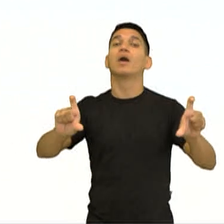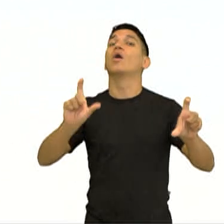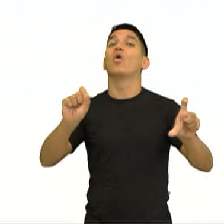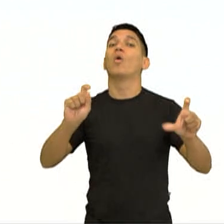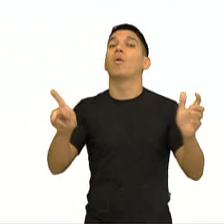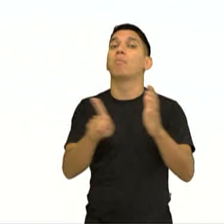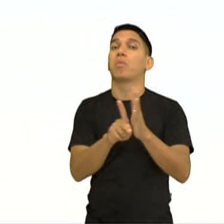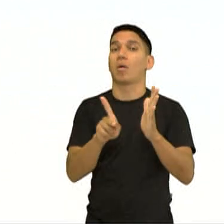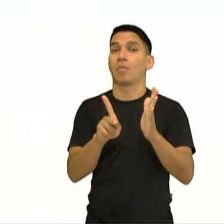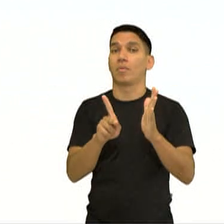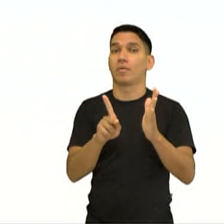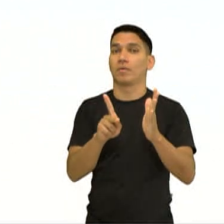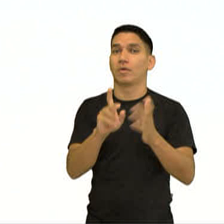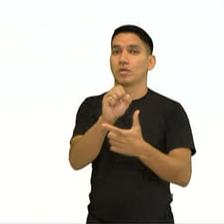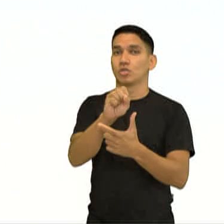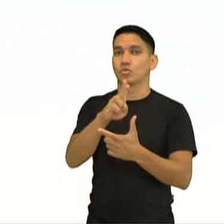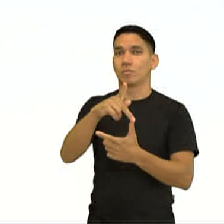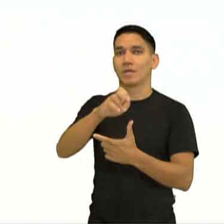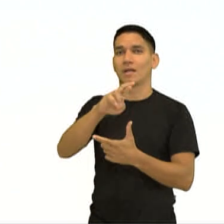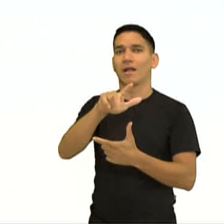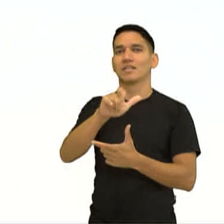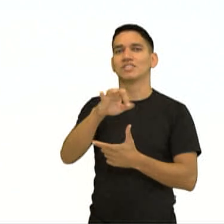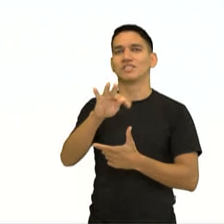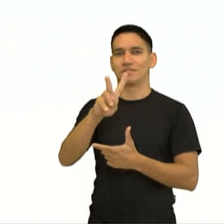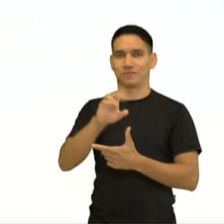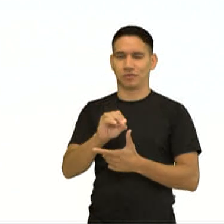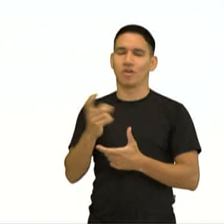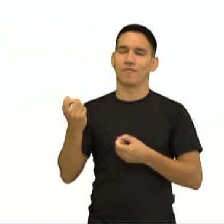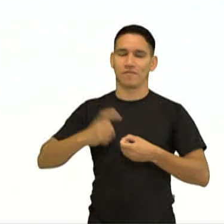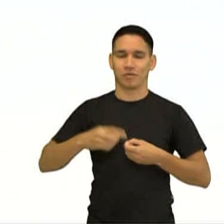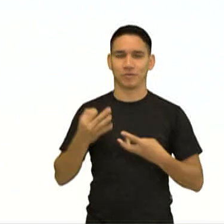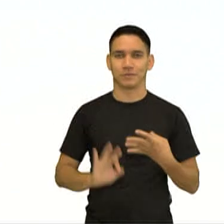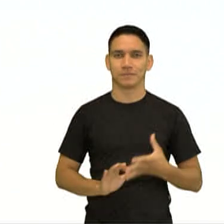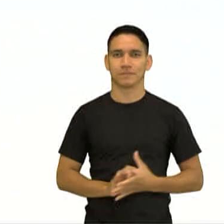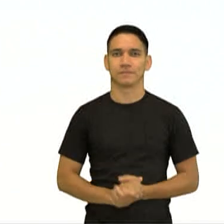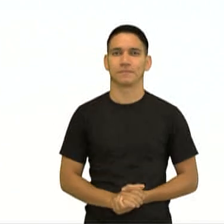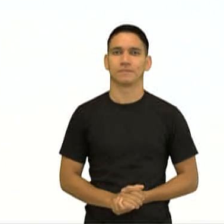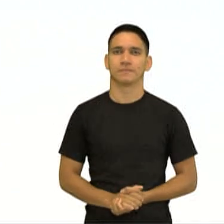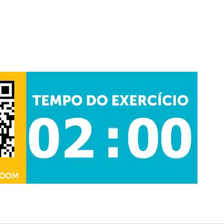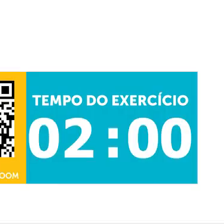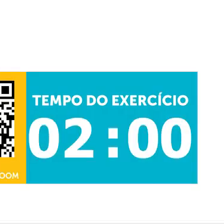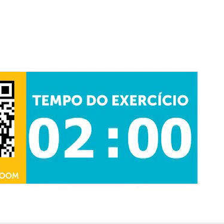grau do superlativo, tá bom? Já volto aí para corrigir.